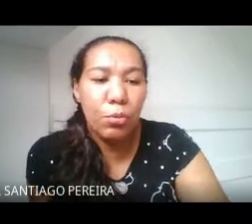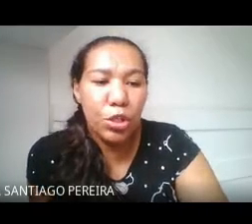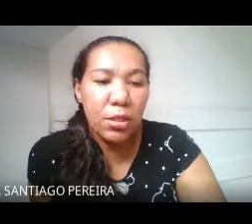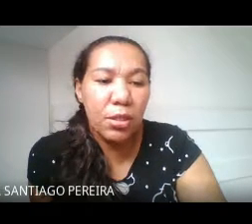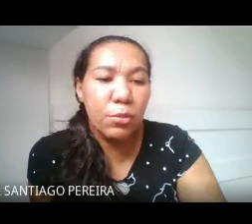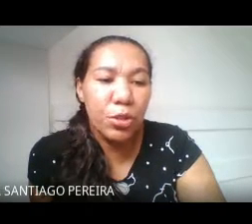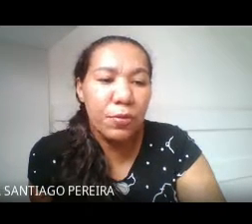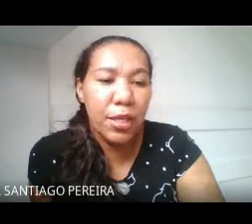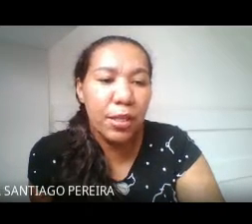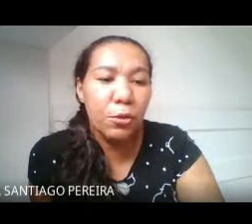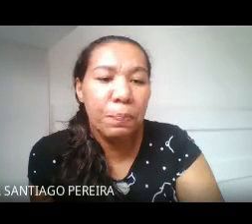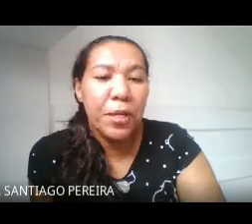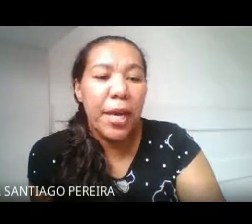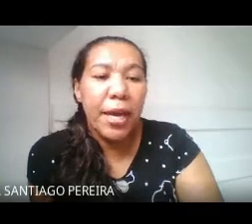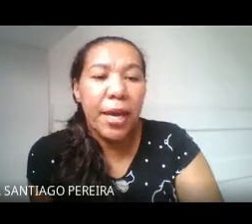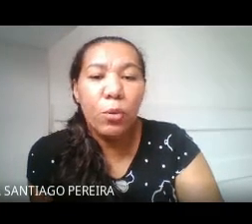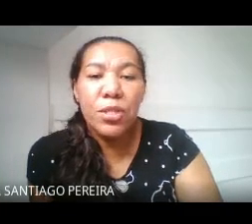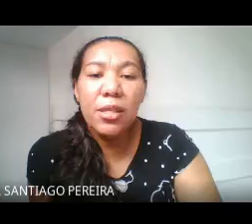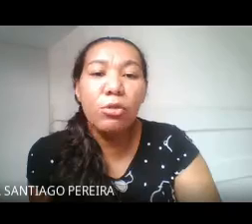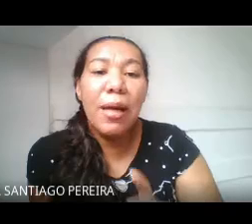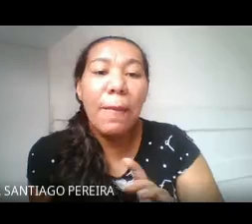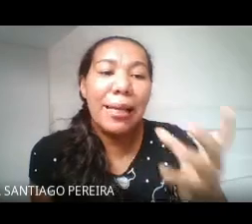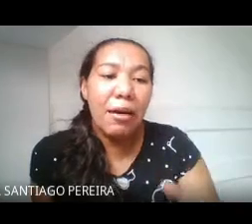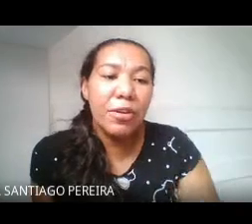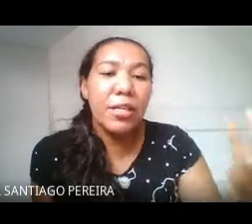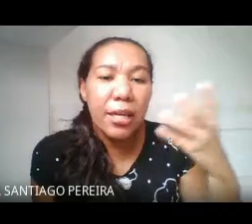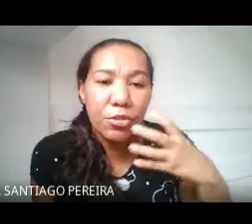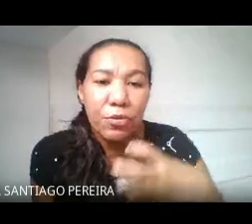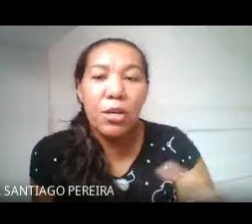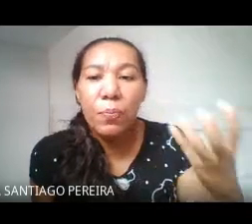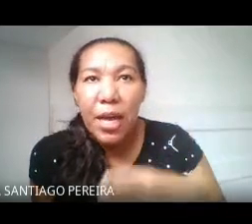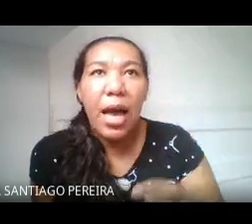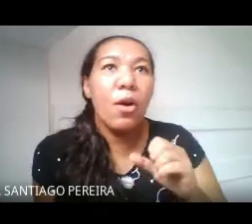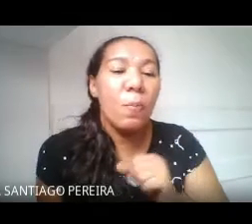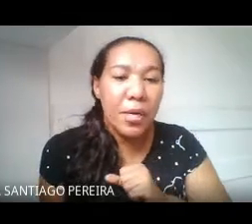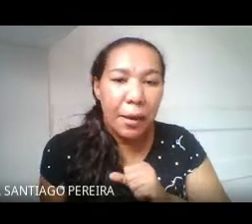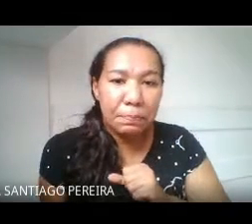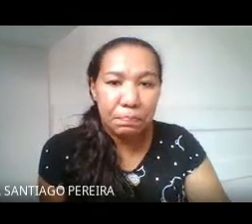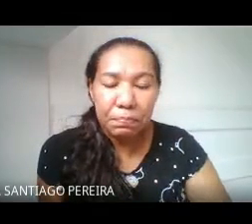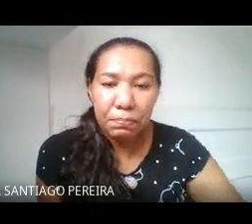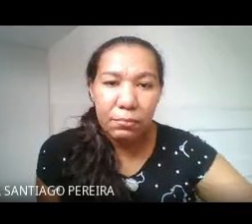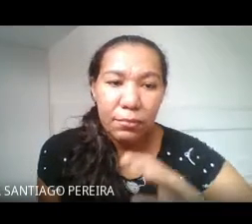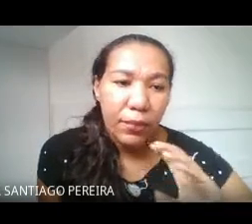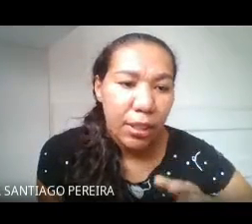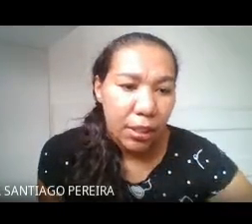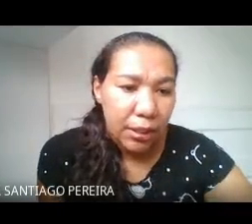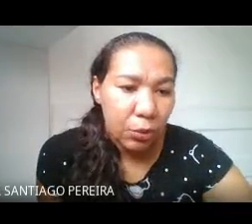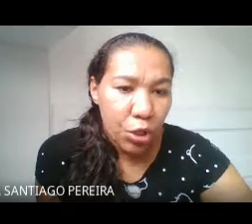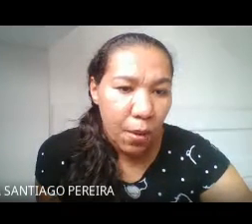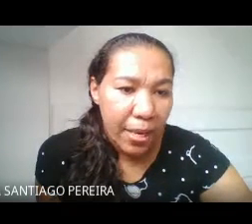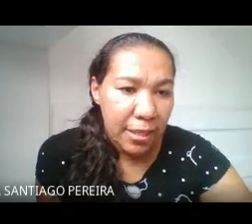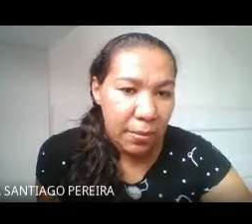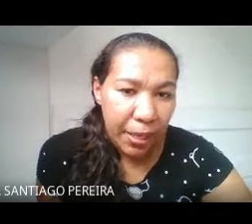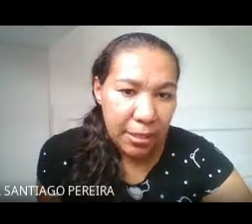sentido do substantivo, modificando o sentido da palavra que eles vão acompanhar.